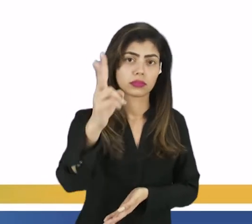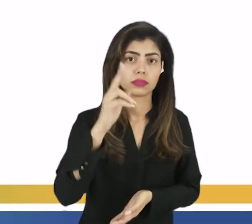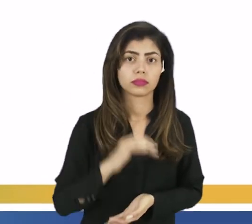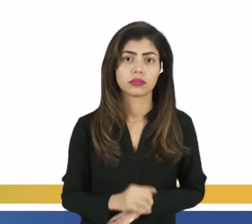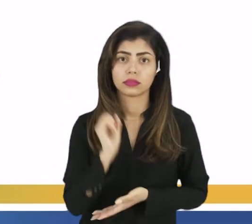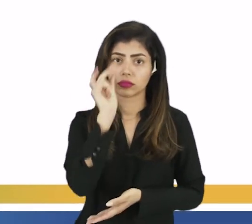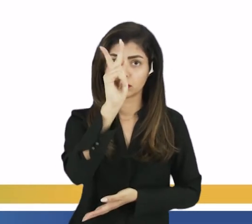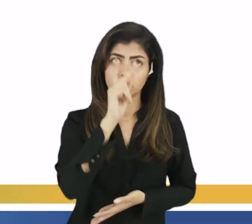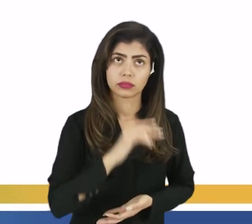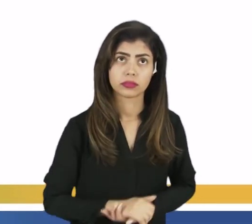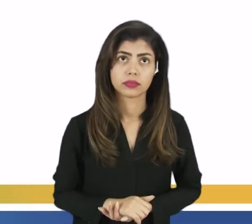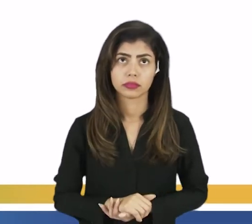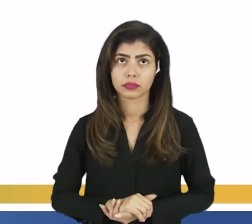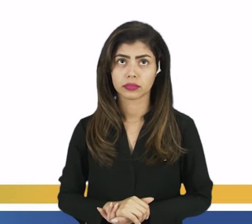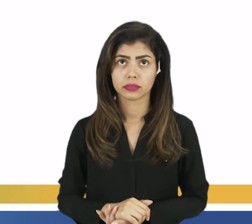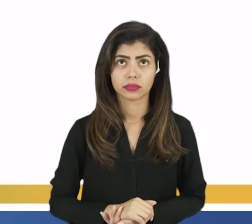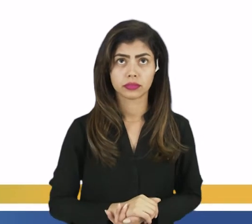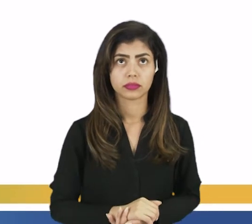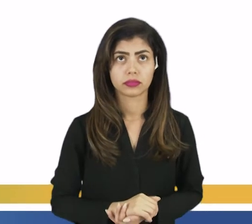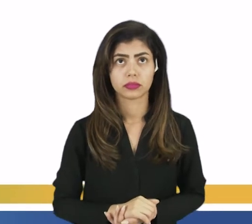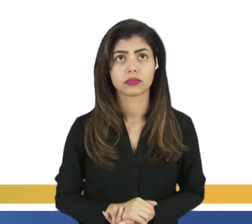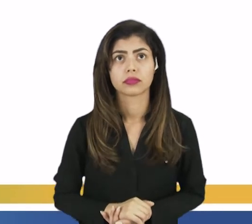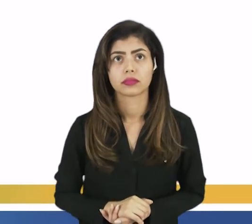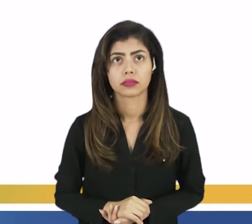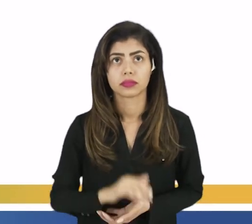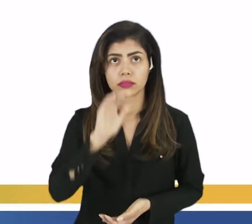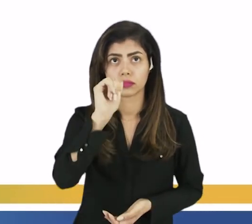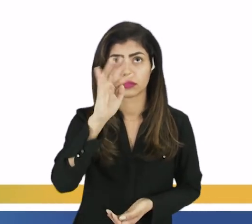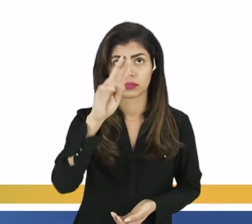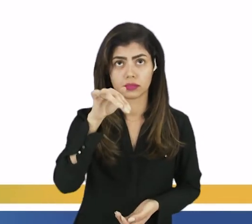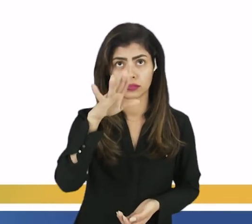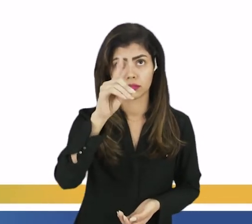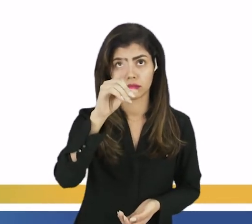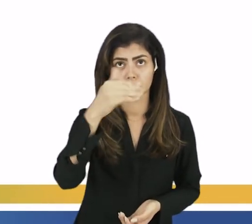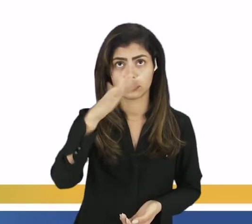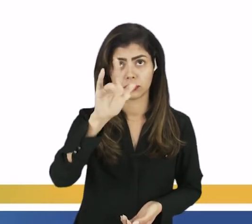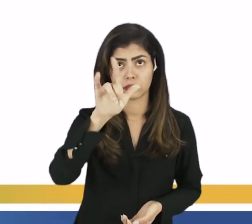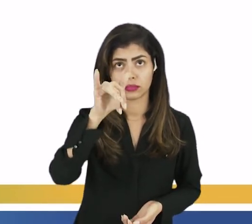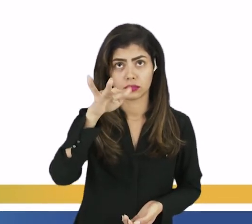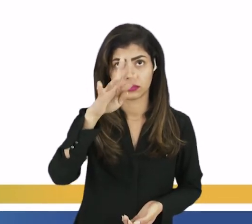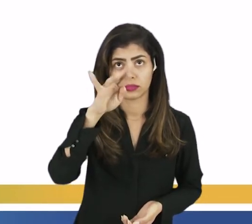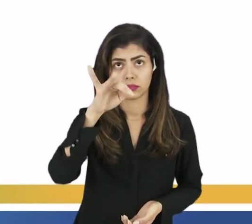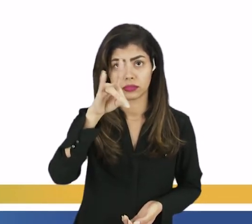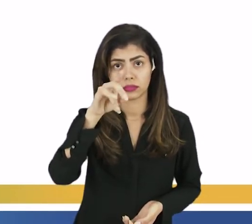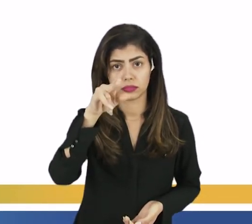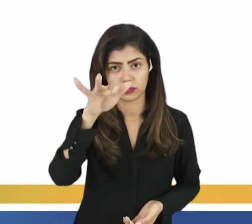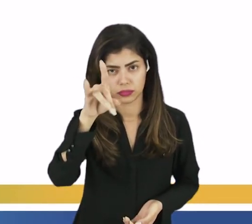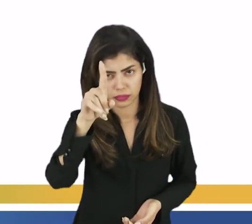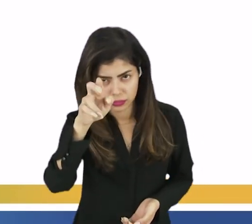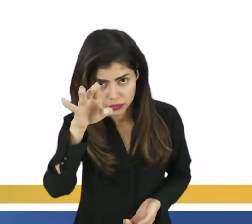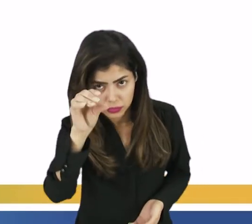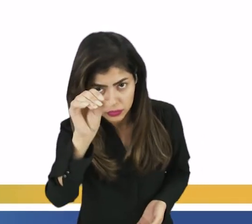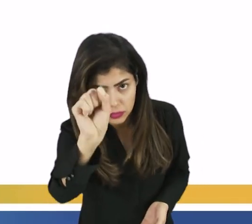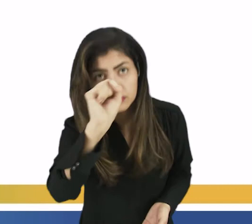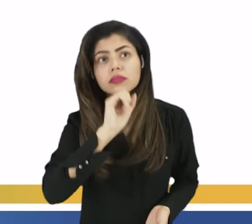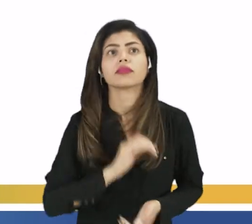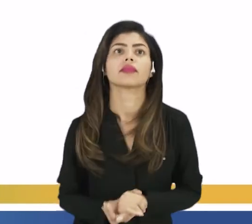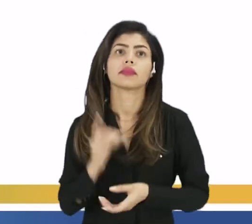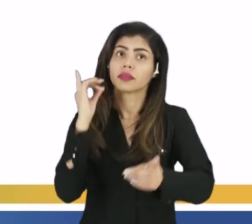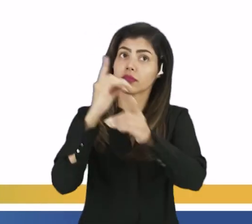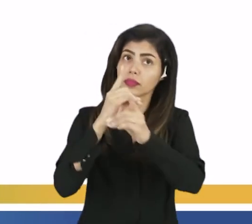sucessivamente Ok e nós temos também a série dos actinídeos e lantanídeos que